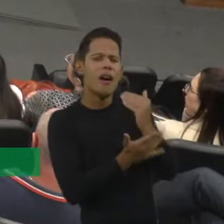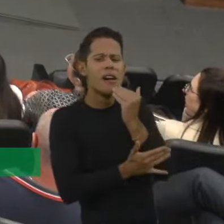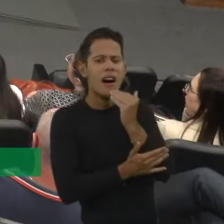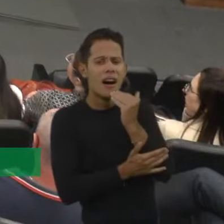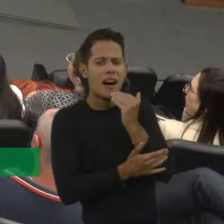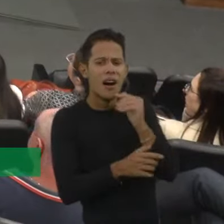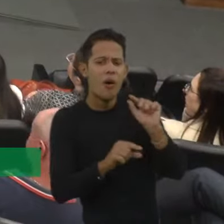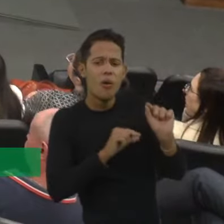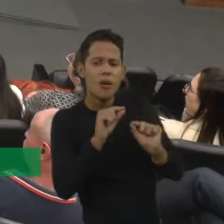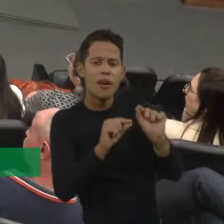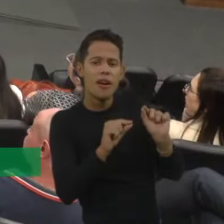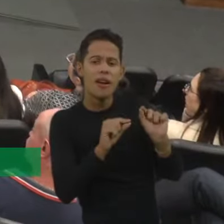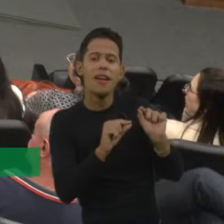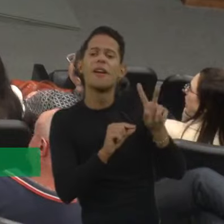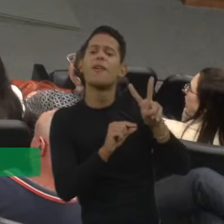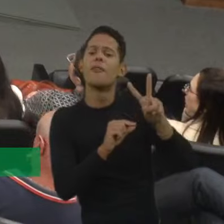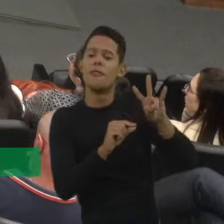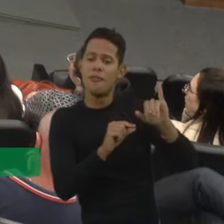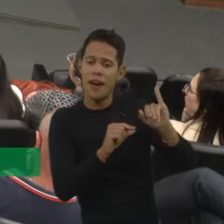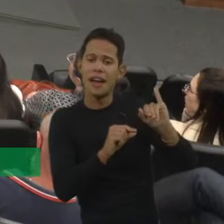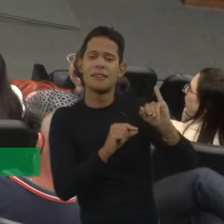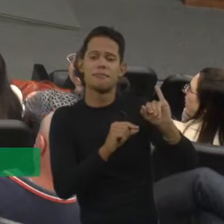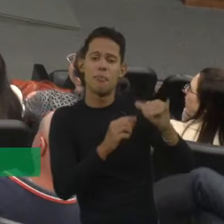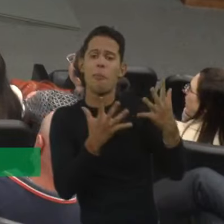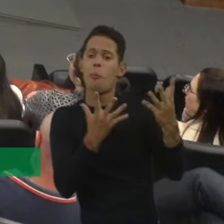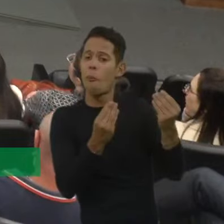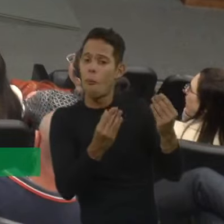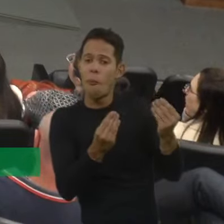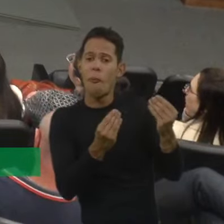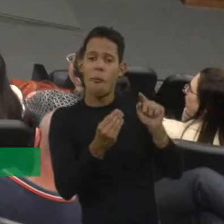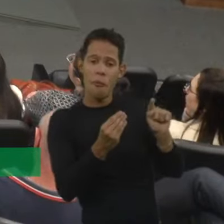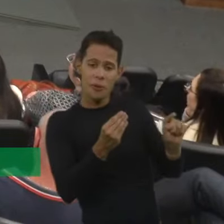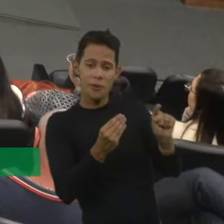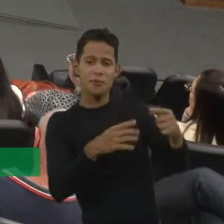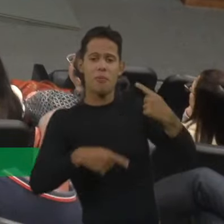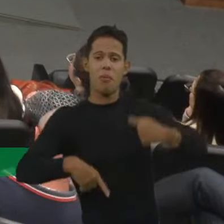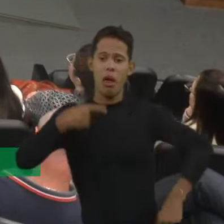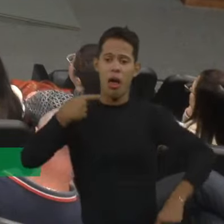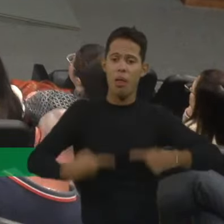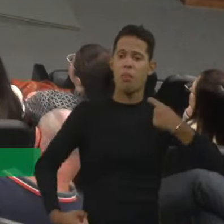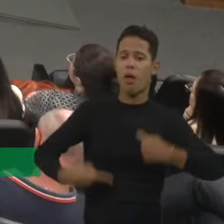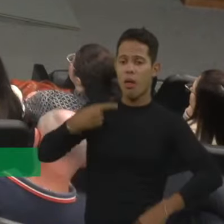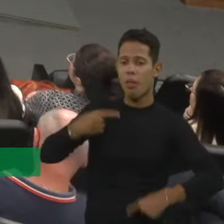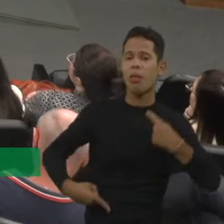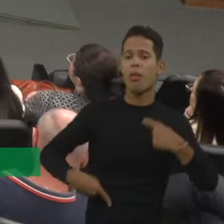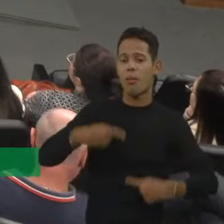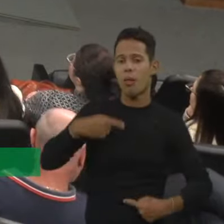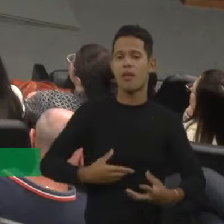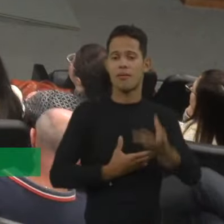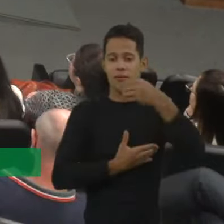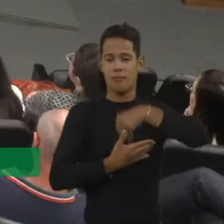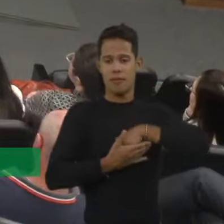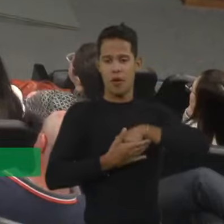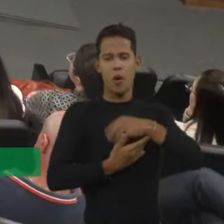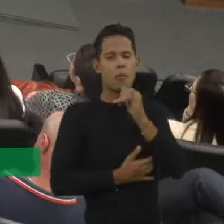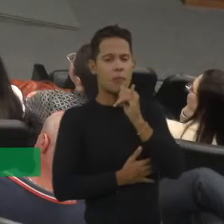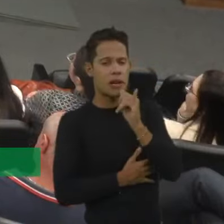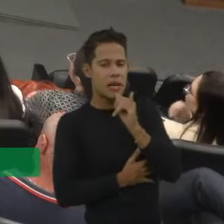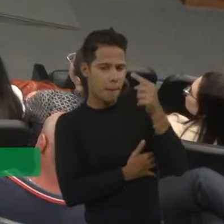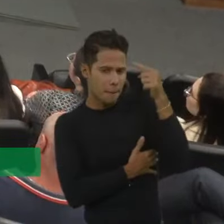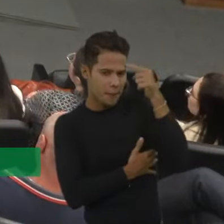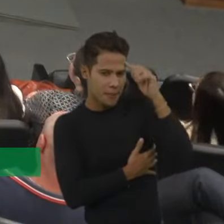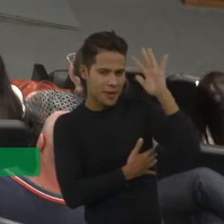que haja muita bradicinina circulante. Em função disso, vamos imaginar aqui um vaso sanguíneo.